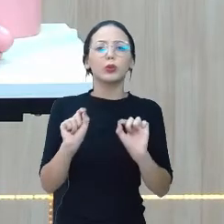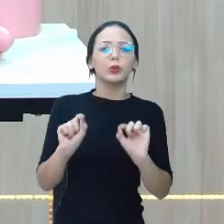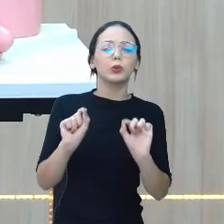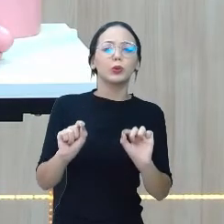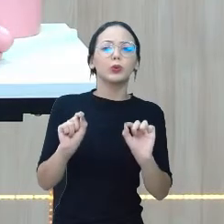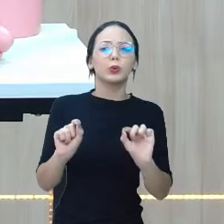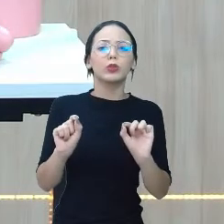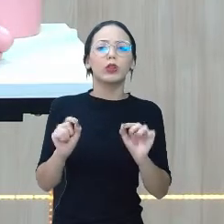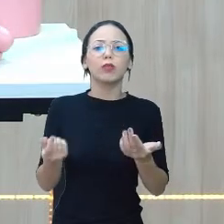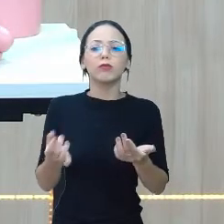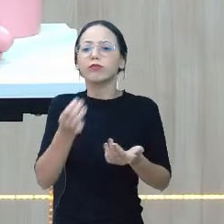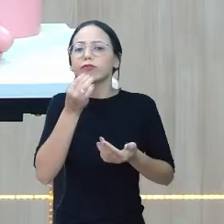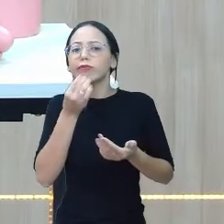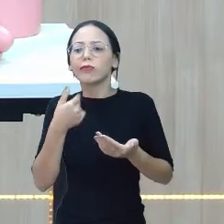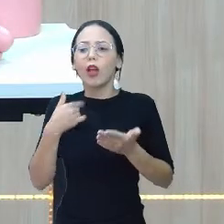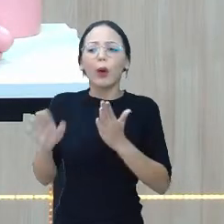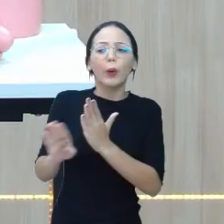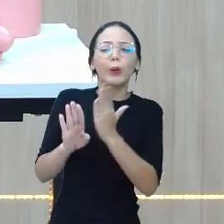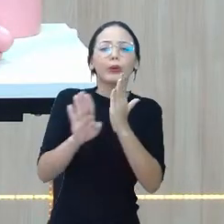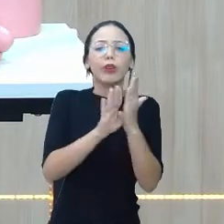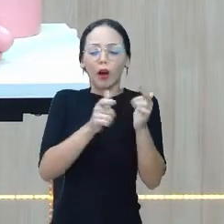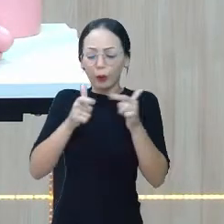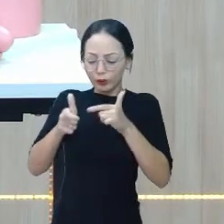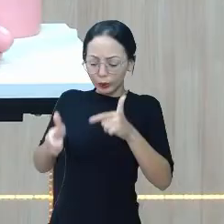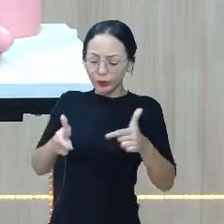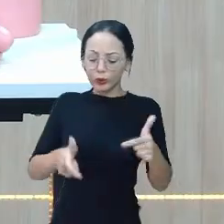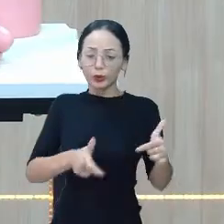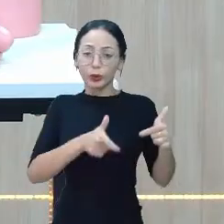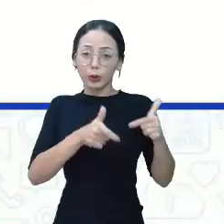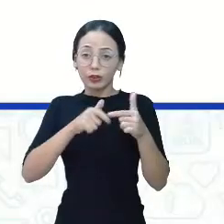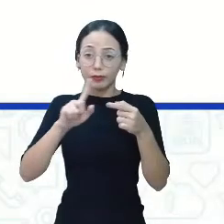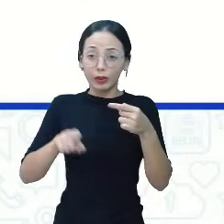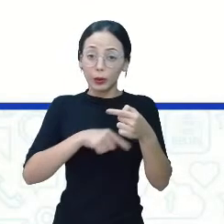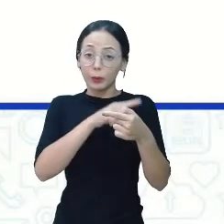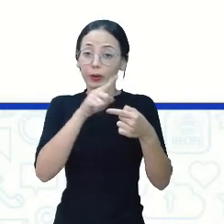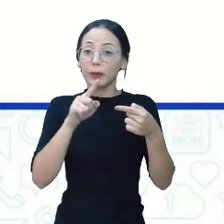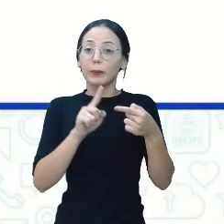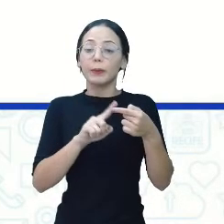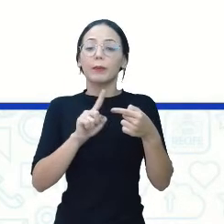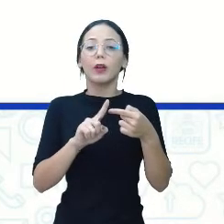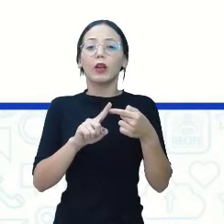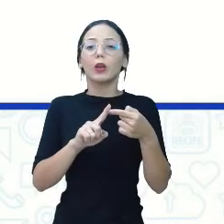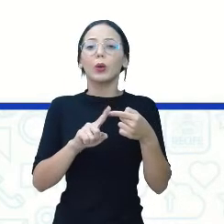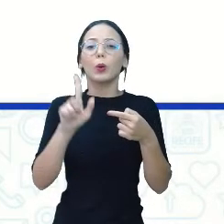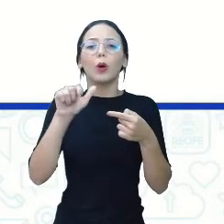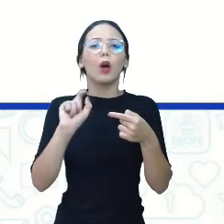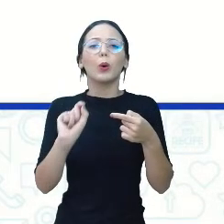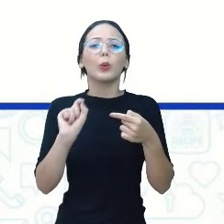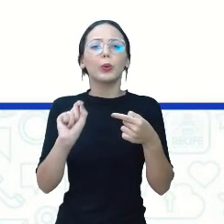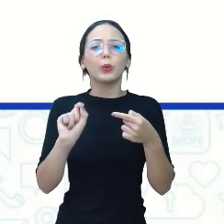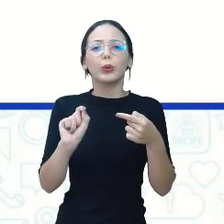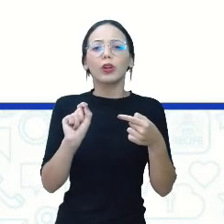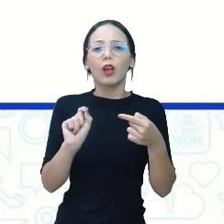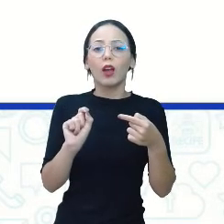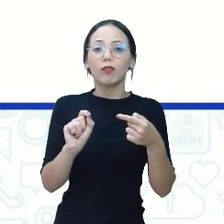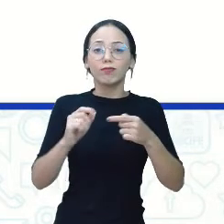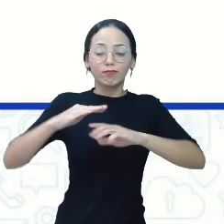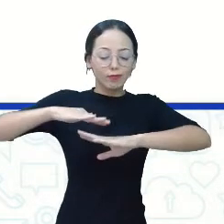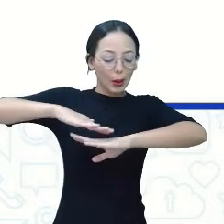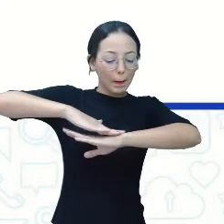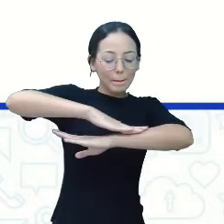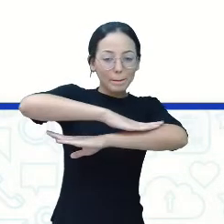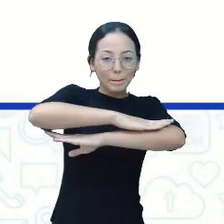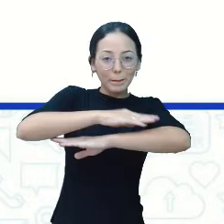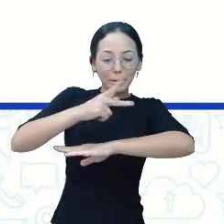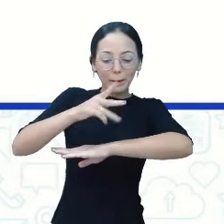aí, aonde nós vamos encontrar. E o primeiro aí no epitelial, nada mais, nada menos que a pele,